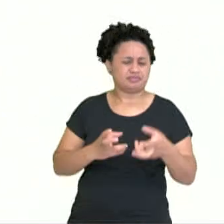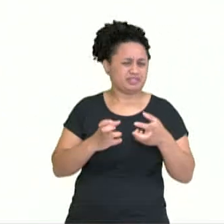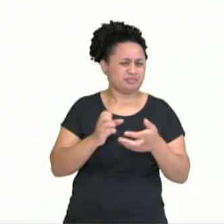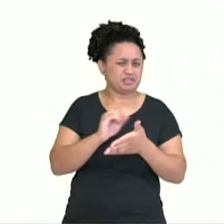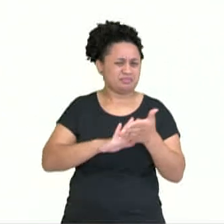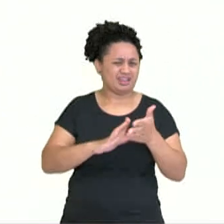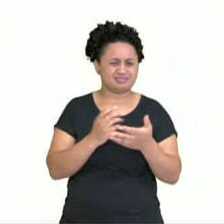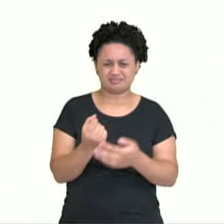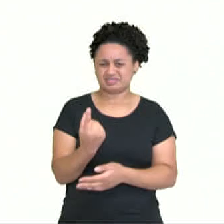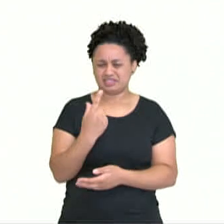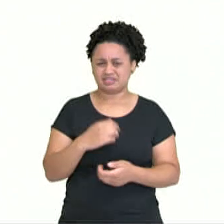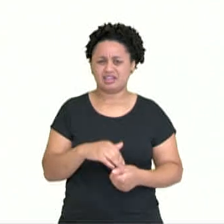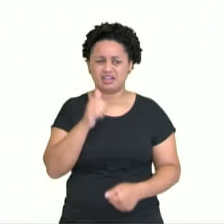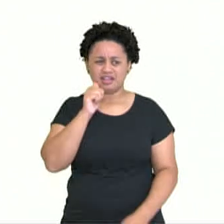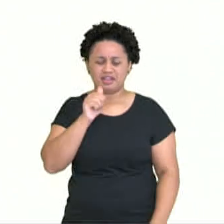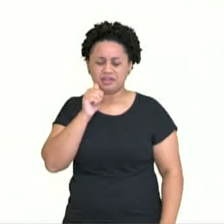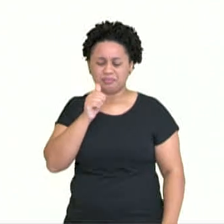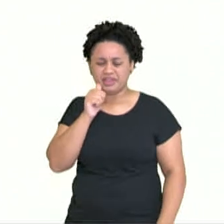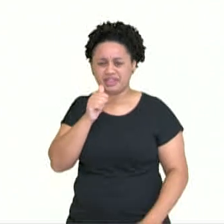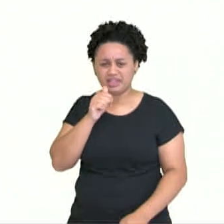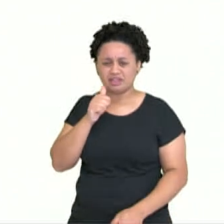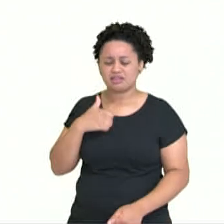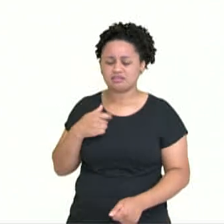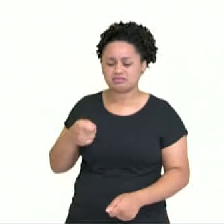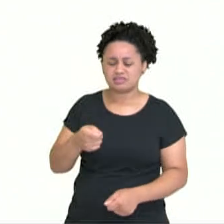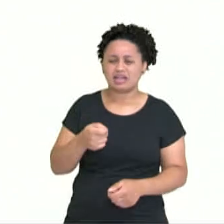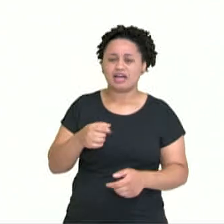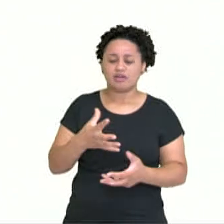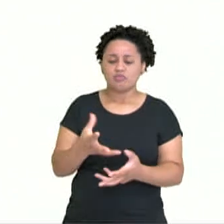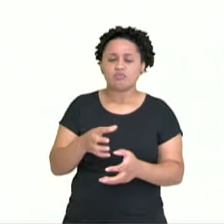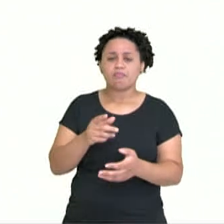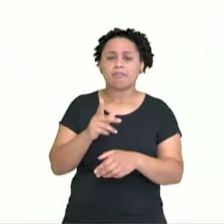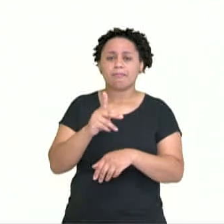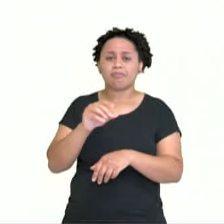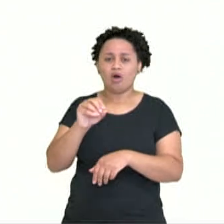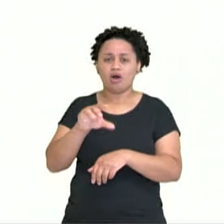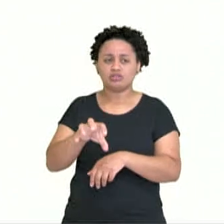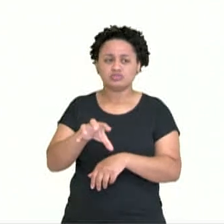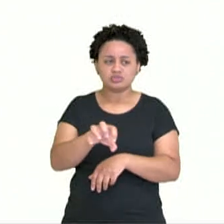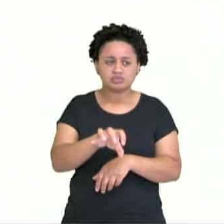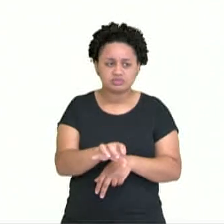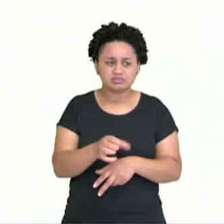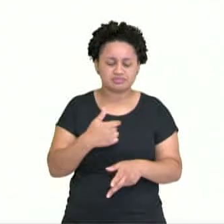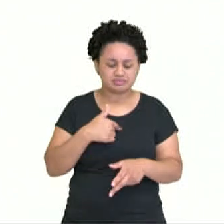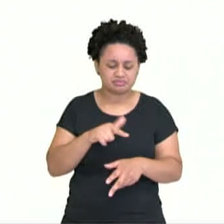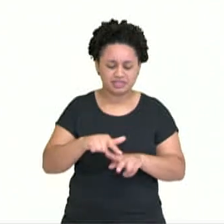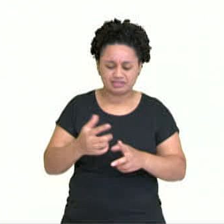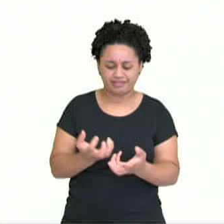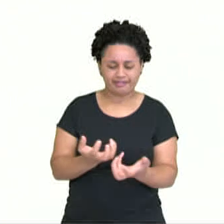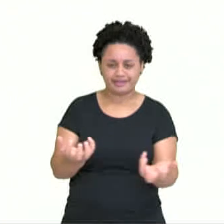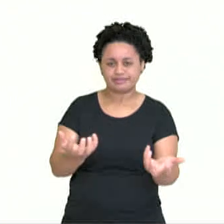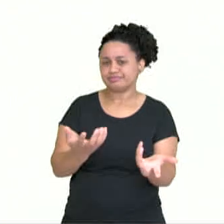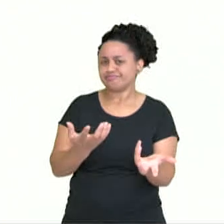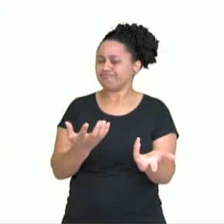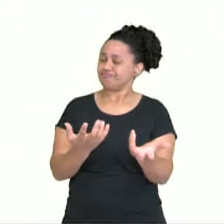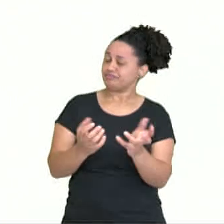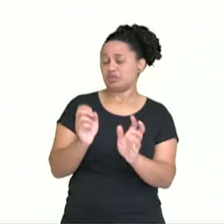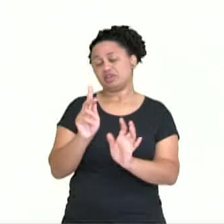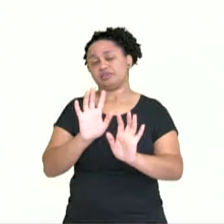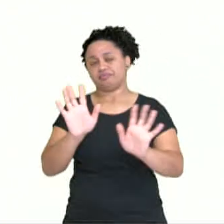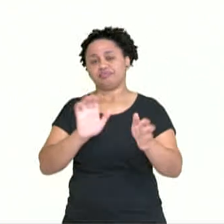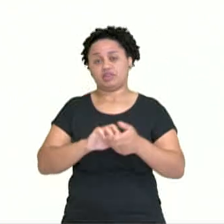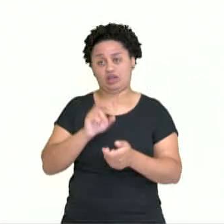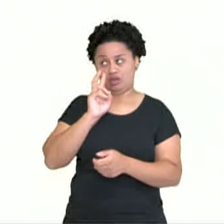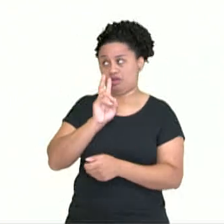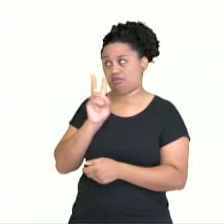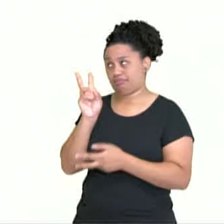no quintal, ela tá meio que usando um aspirador de pó para cortar grama, acredito eu, duas galinhas ali no canto, enfim. Daí eu tenho duas perguntas